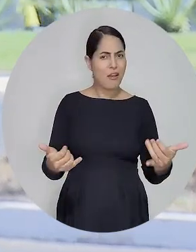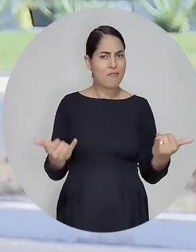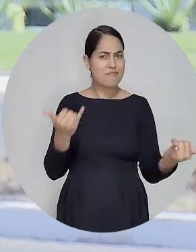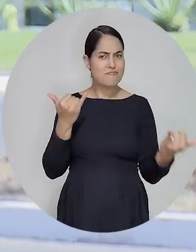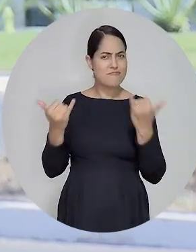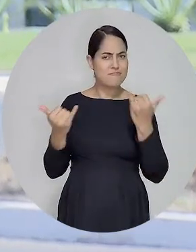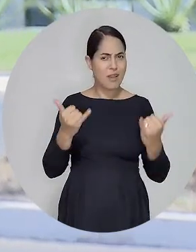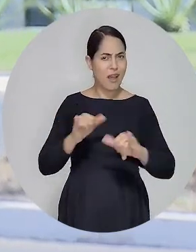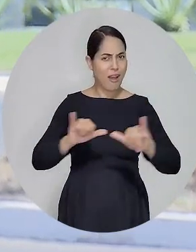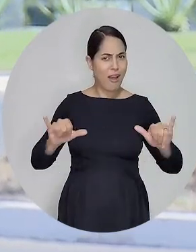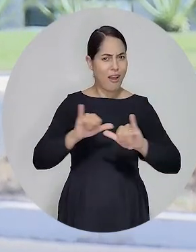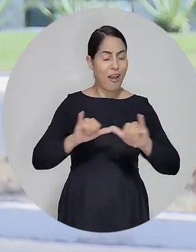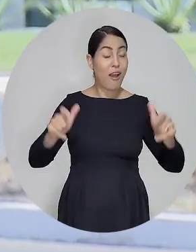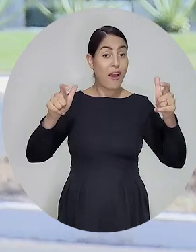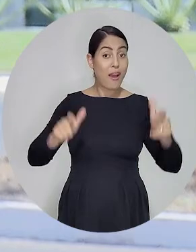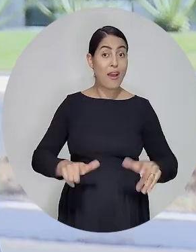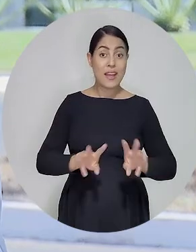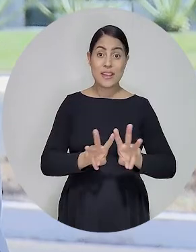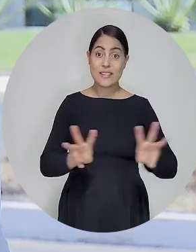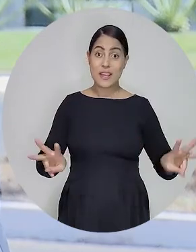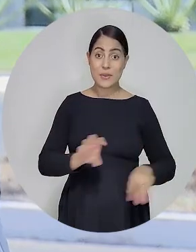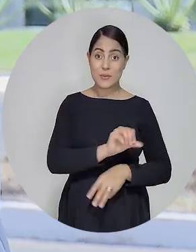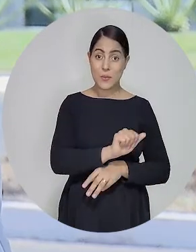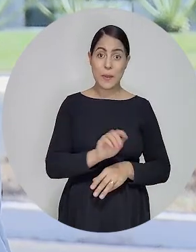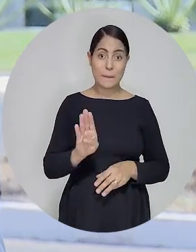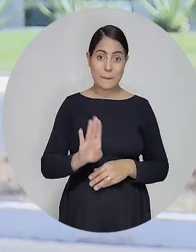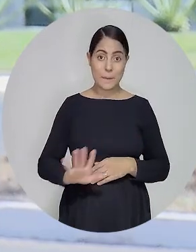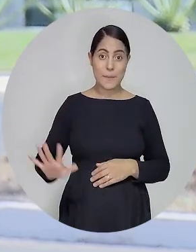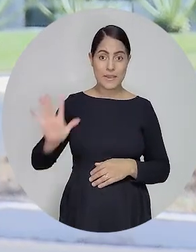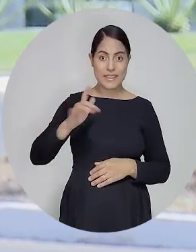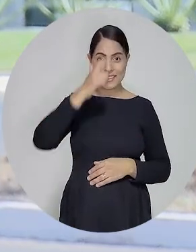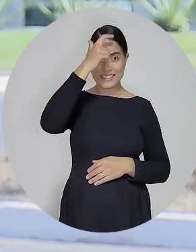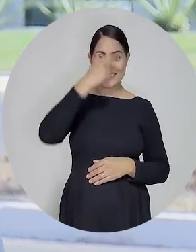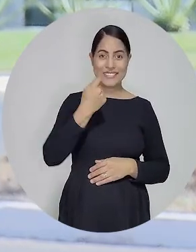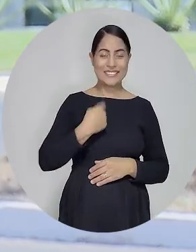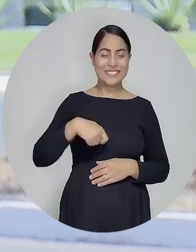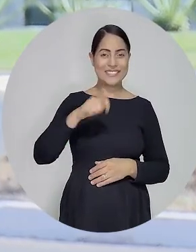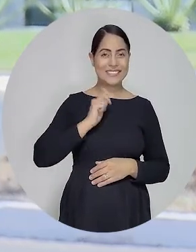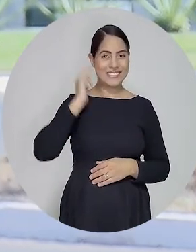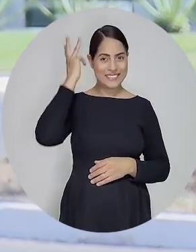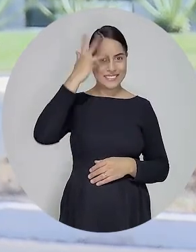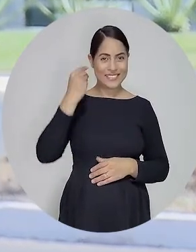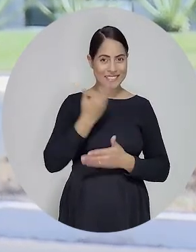seguir também as nossas redes sociais e conferir as principais notícias no site